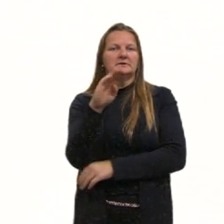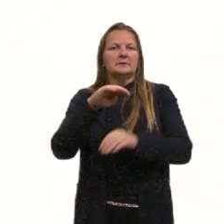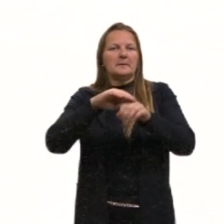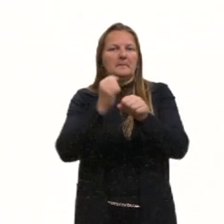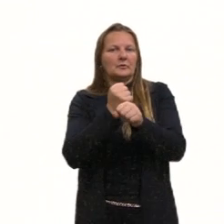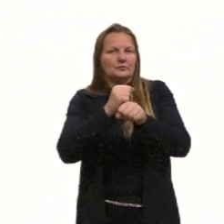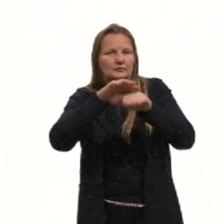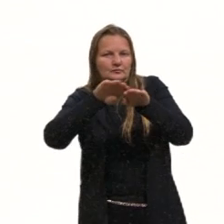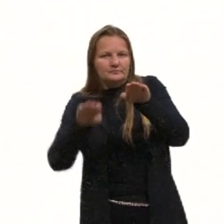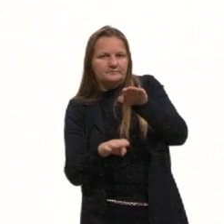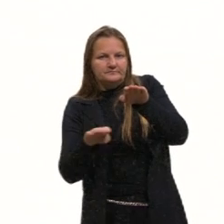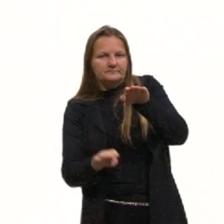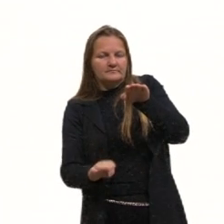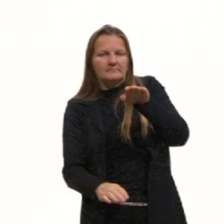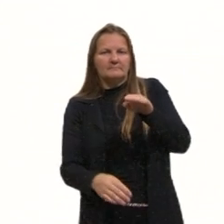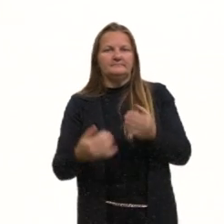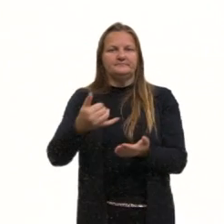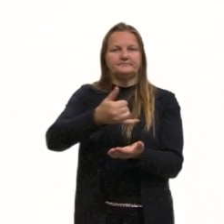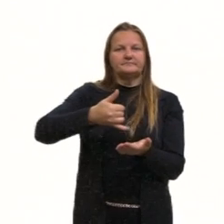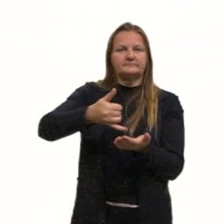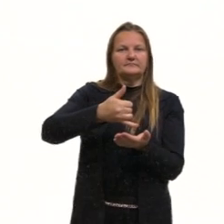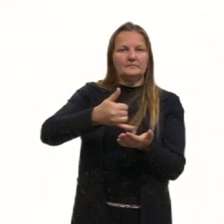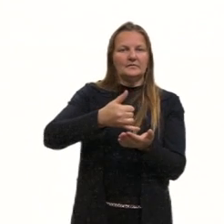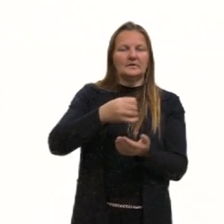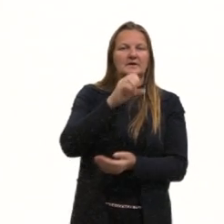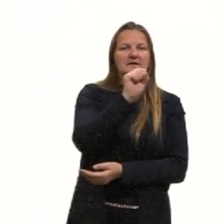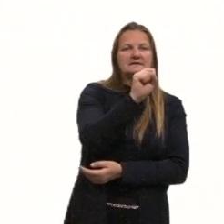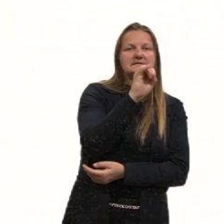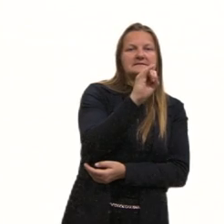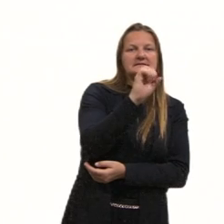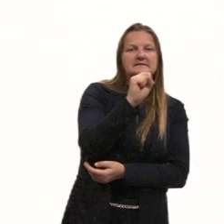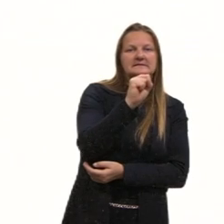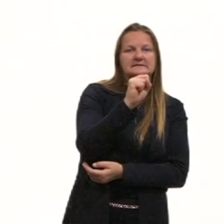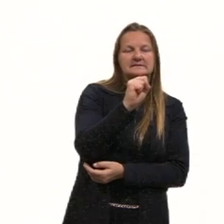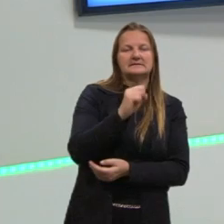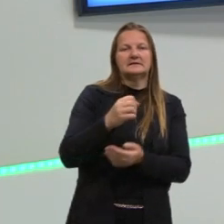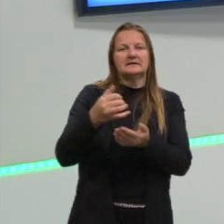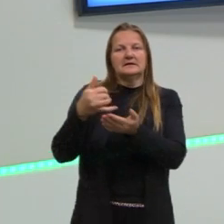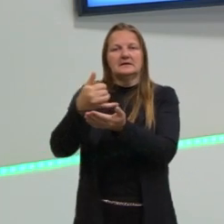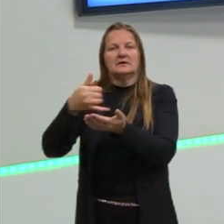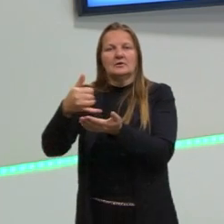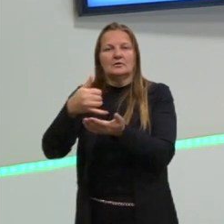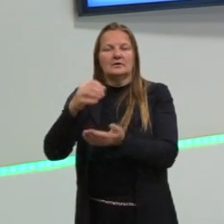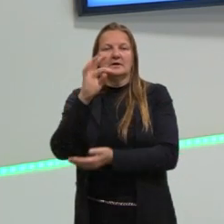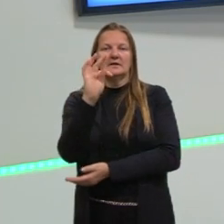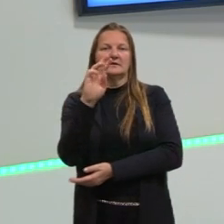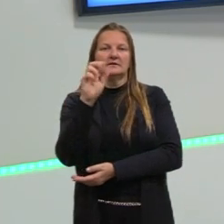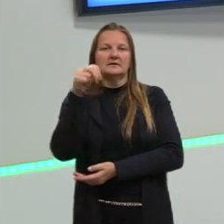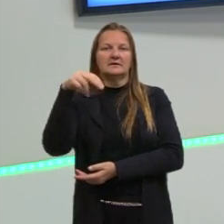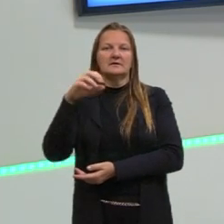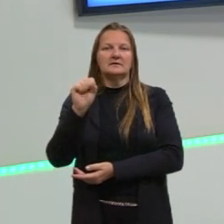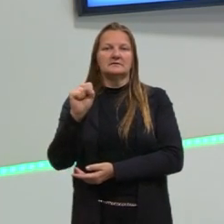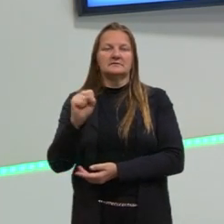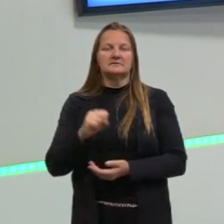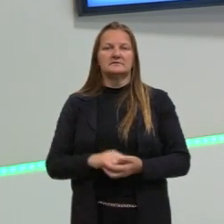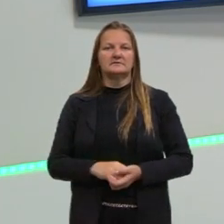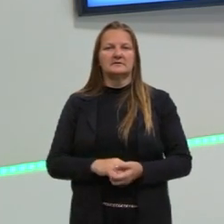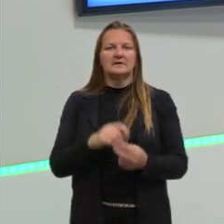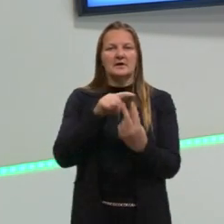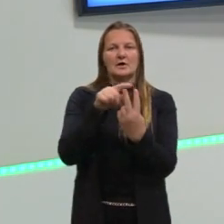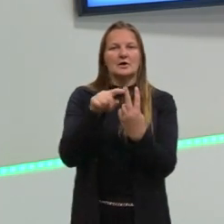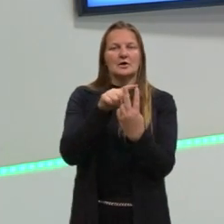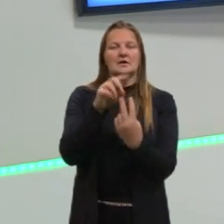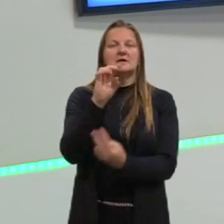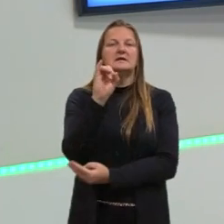porque gorduras quem fala de Cis e trans né a temida isomeria né